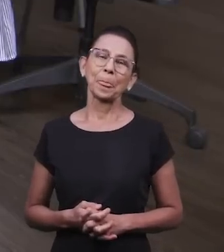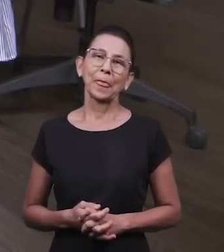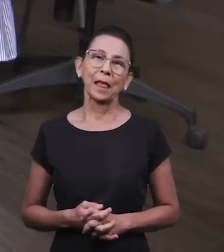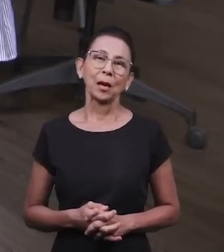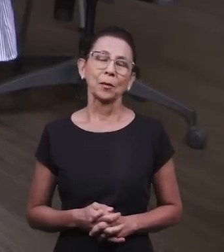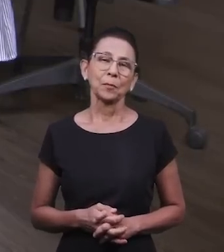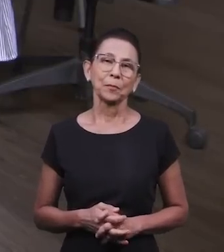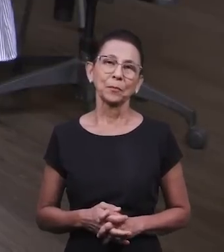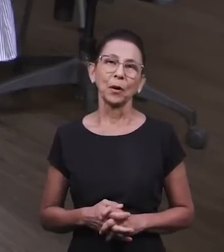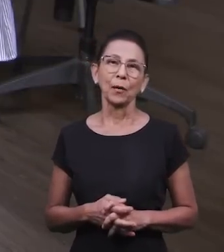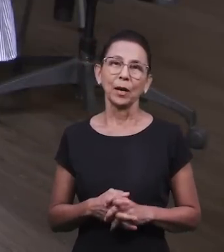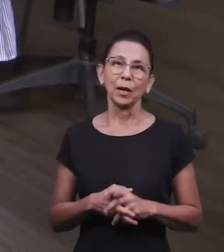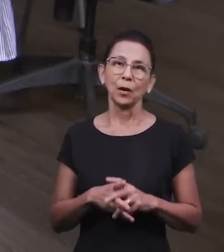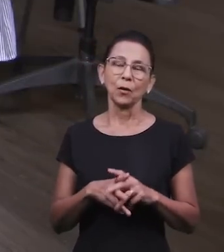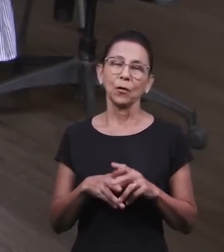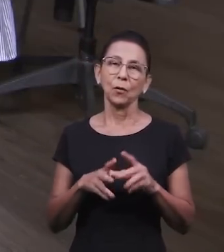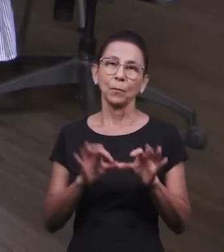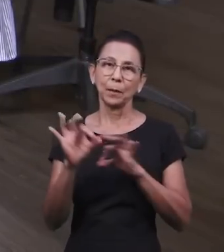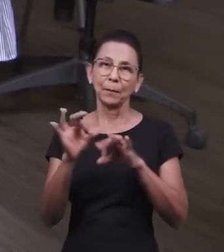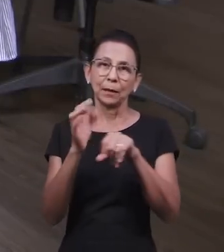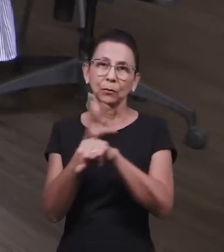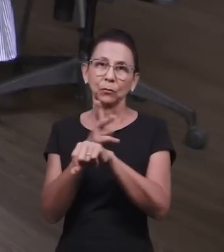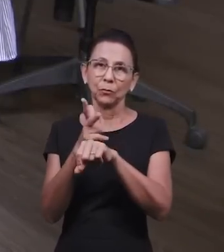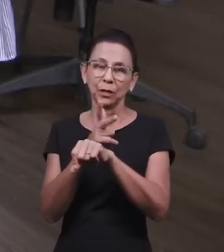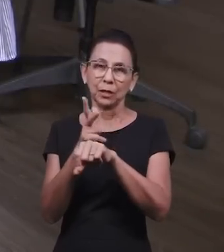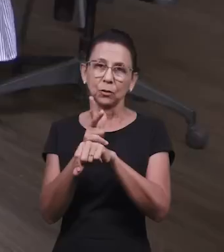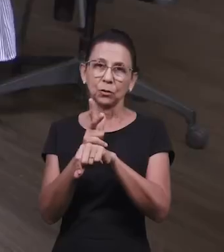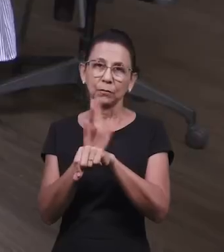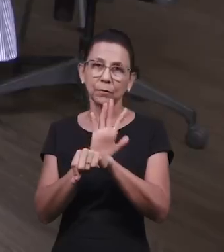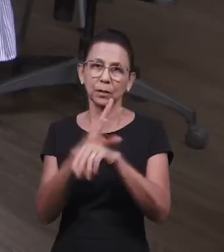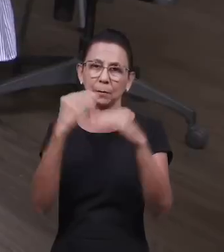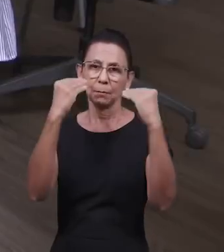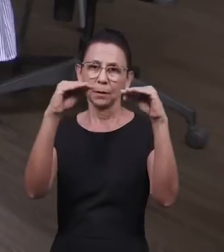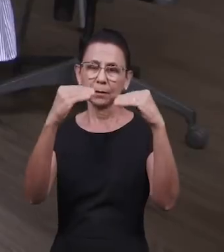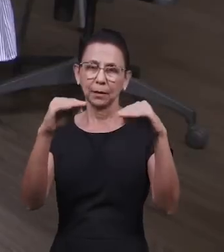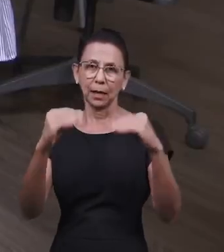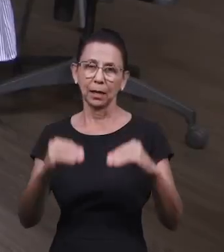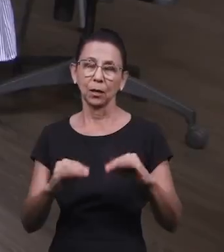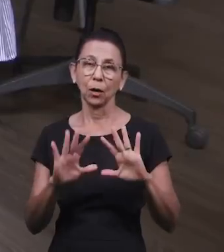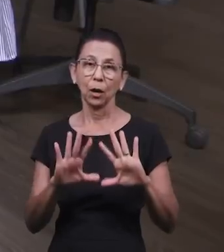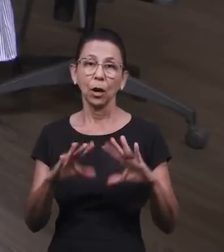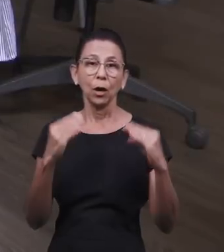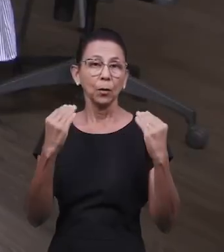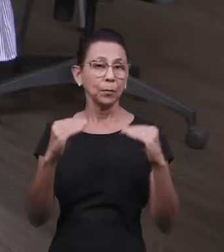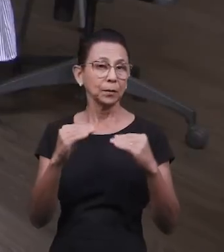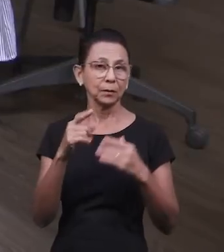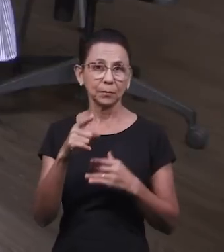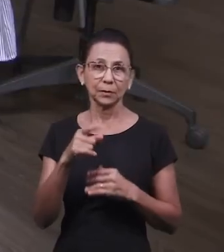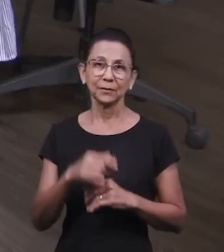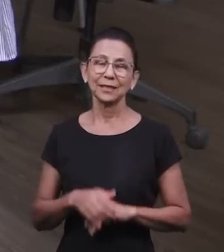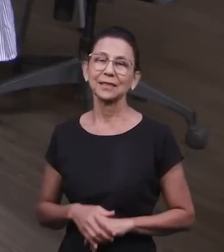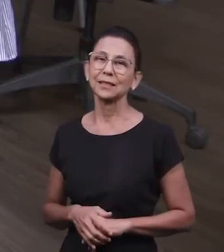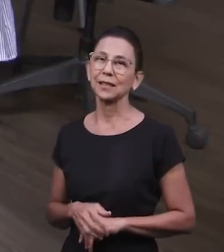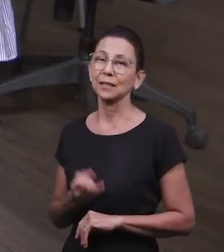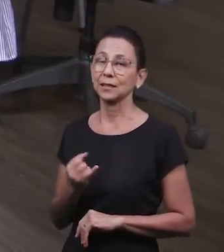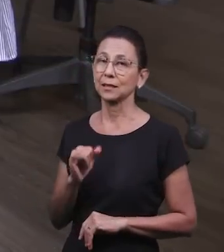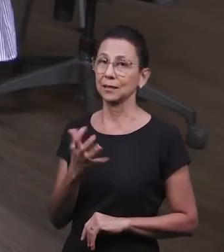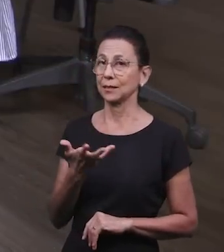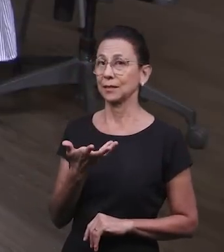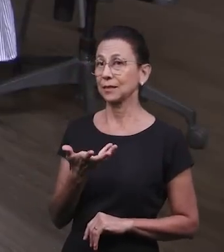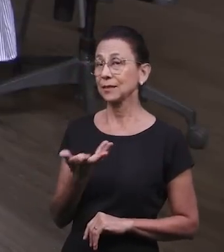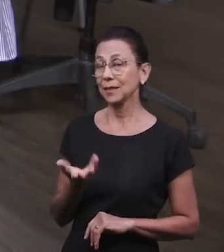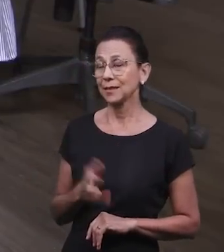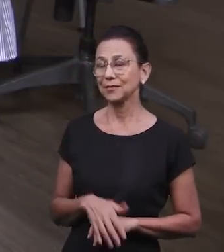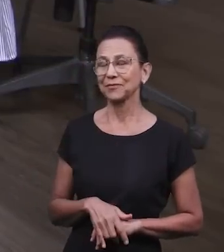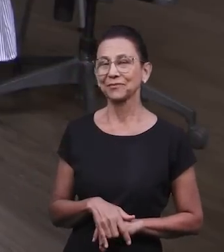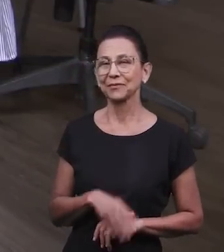disse isso, na verdade eu gravei um vídeo, né, e mandei para várias pessoas. Então, no vídeo eu disse assim, olha, eu estou mandando para você, você também tem a